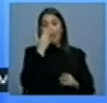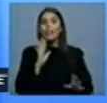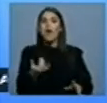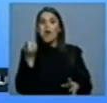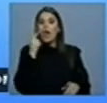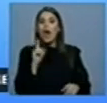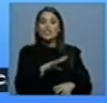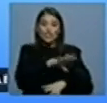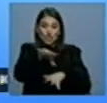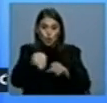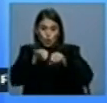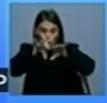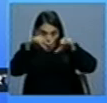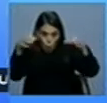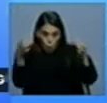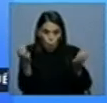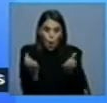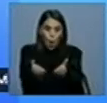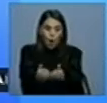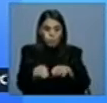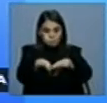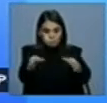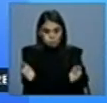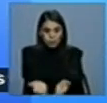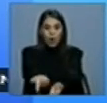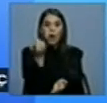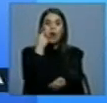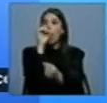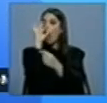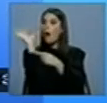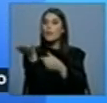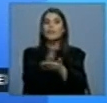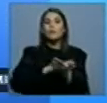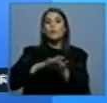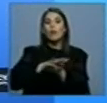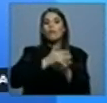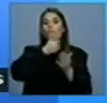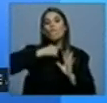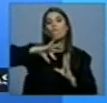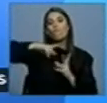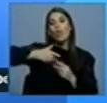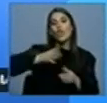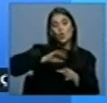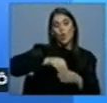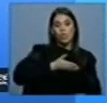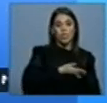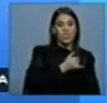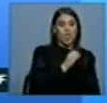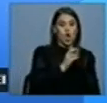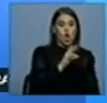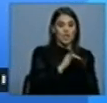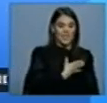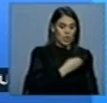juntaram num globo, numa experiência, a atmosfera primitiva de Marte, nomeadamente com dióxido de carbono,